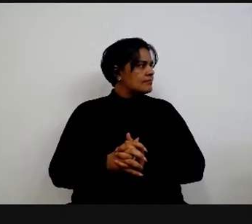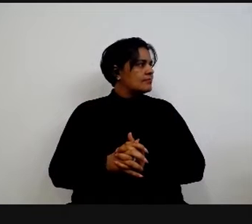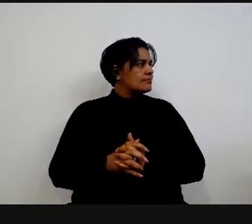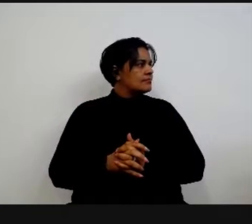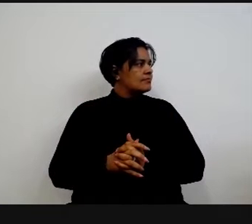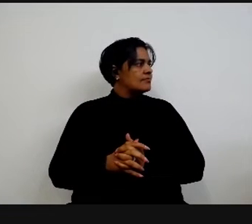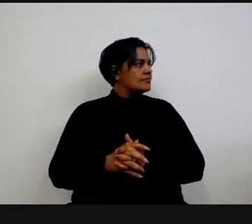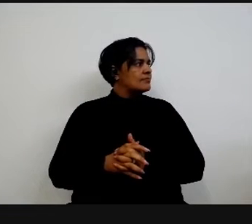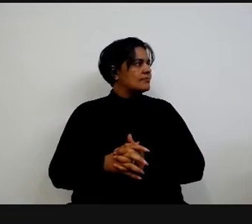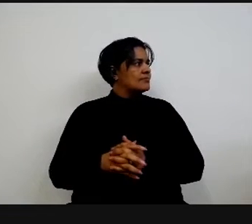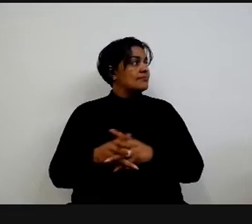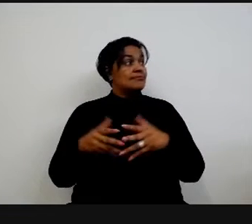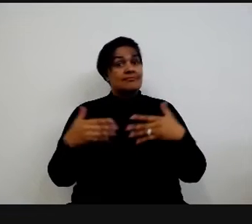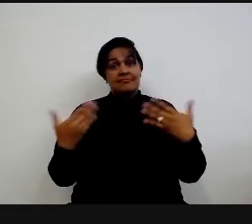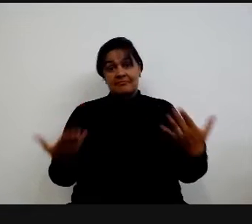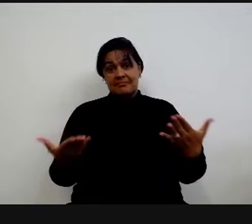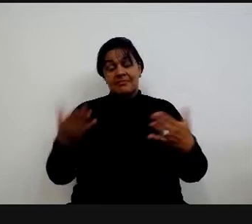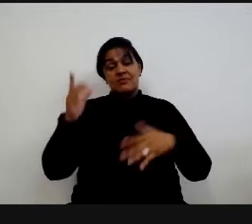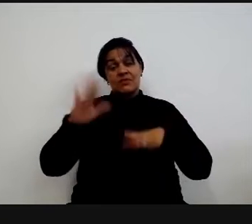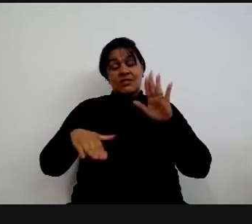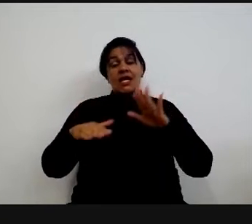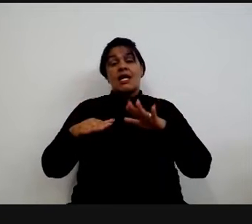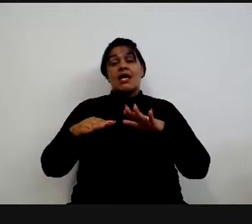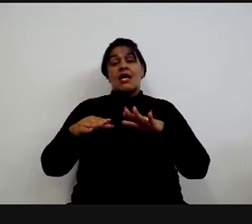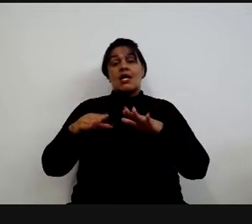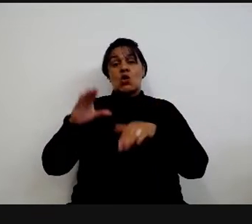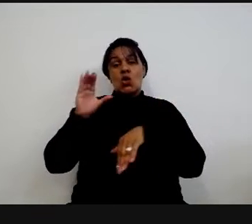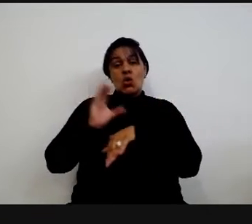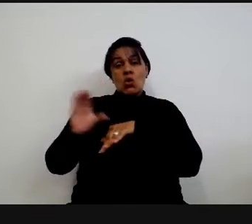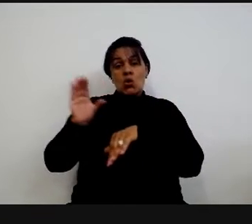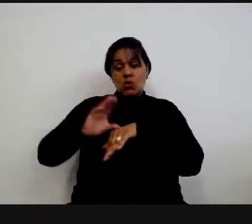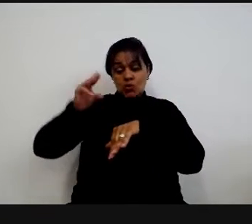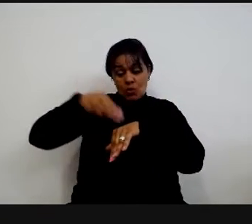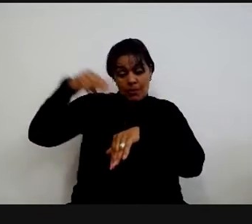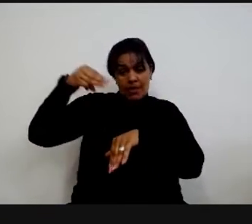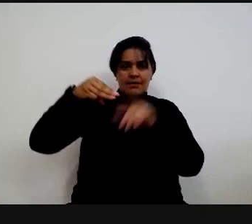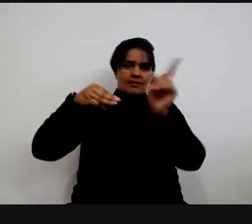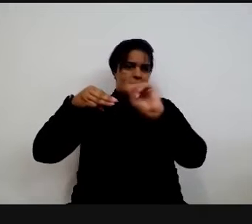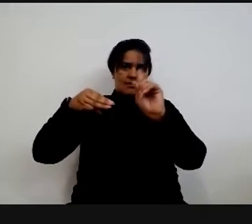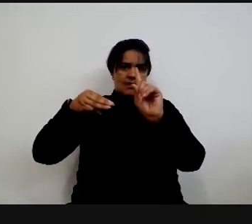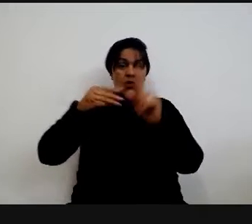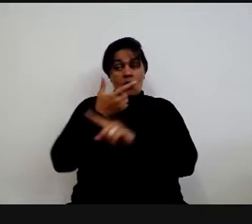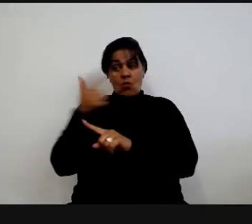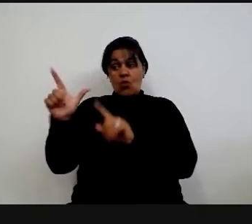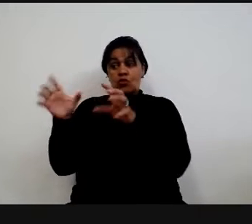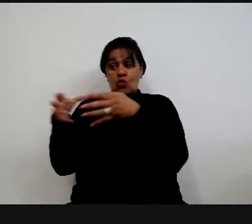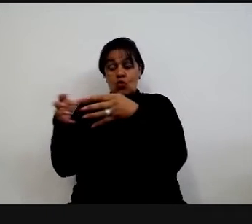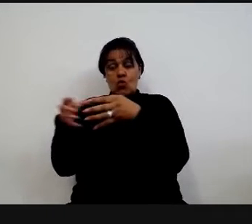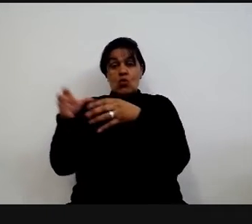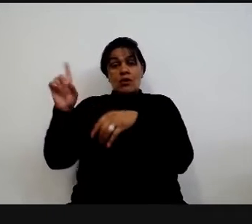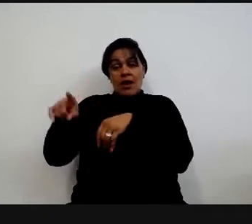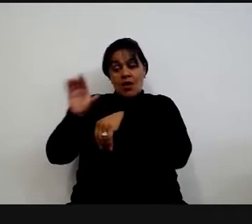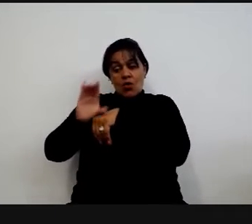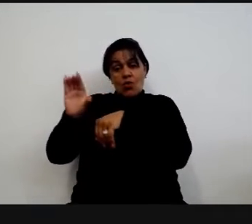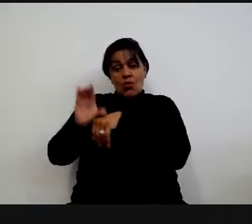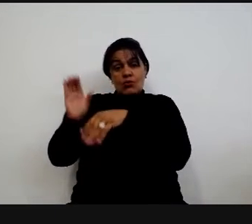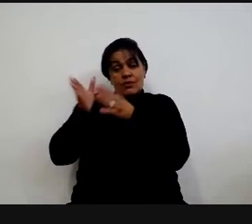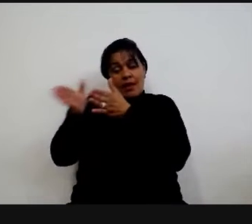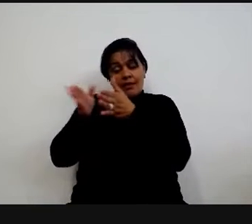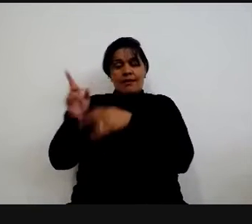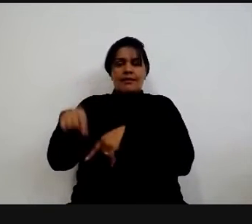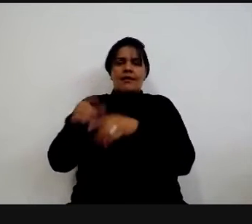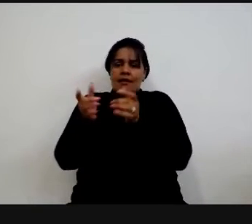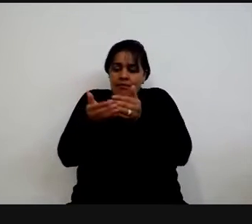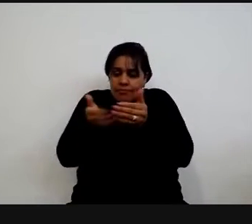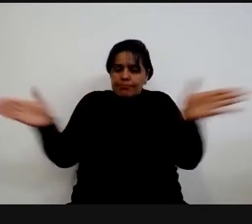um curso de mestrado. Exatamente. um curso mais simples, acessível, Mais acessível. Exatamente. aos administradores, né, da Inclusive, realidade. Sim.